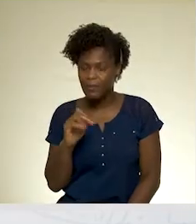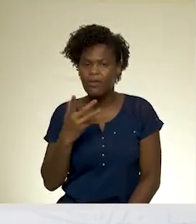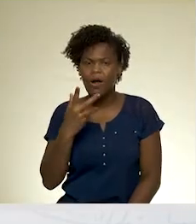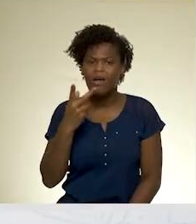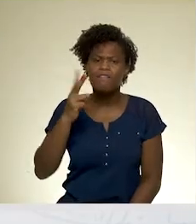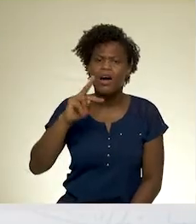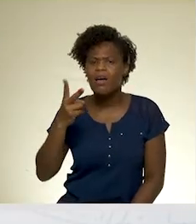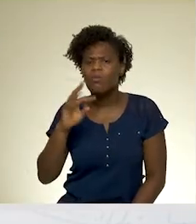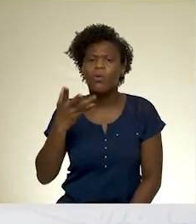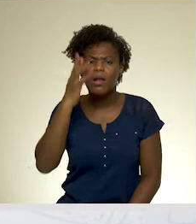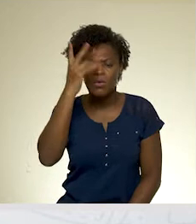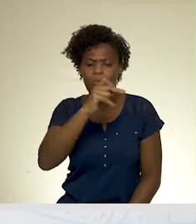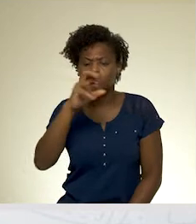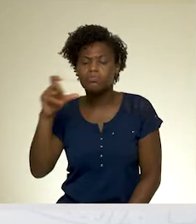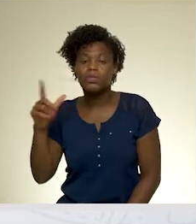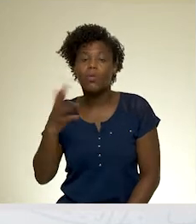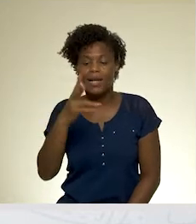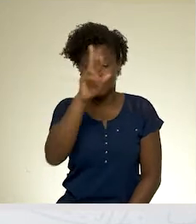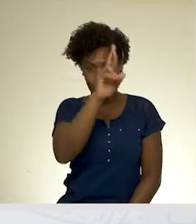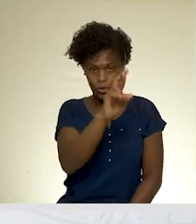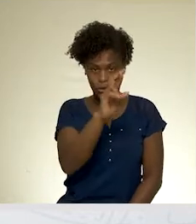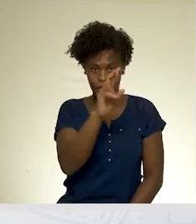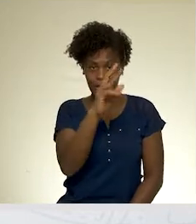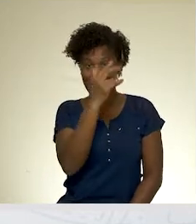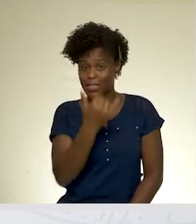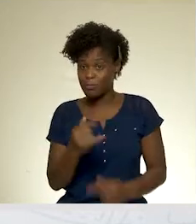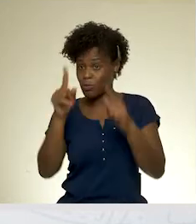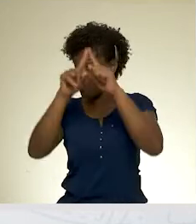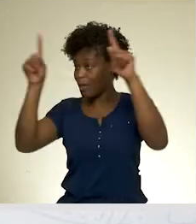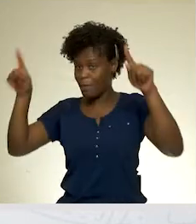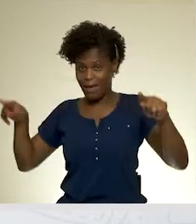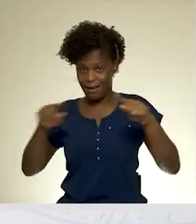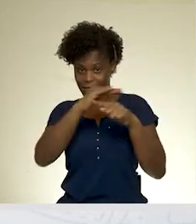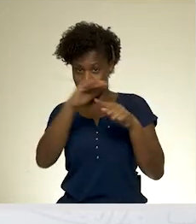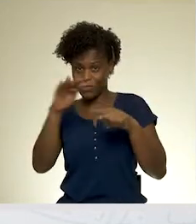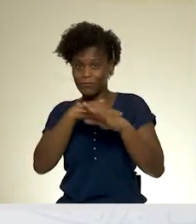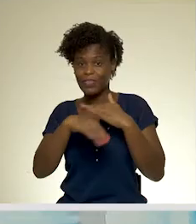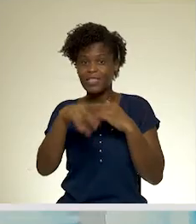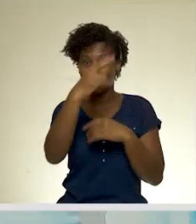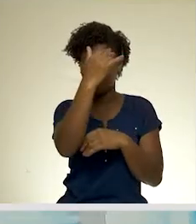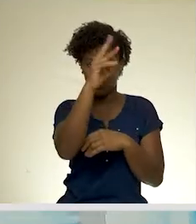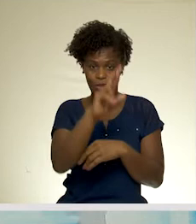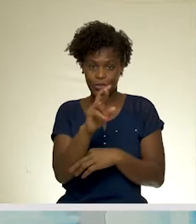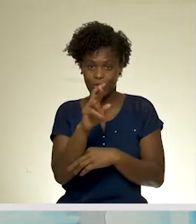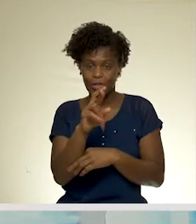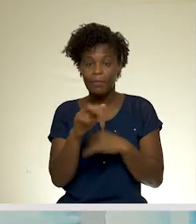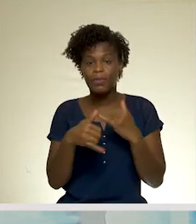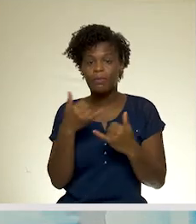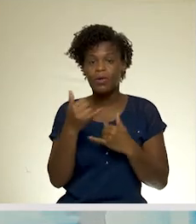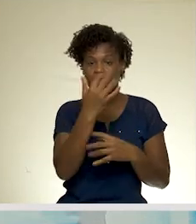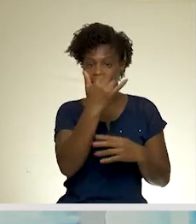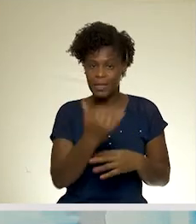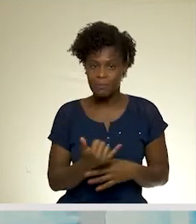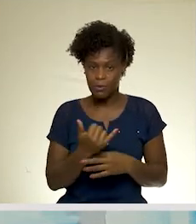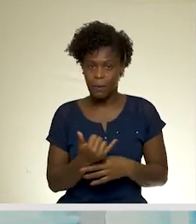variáveis? Temos aqui variável x e variável y. Eixo de x, eixo